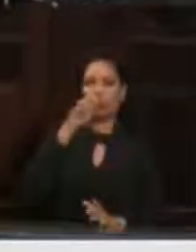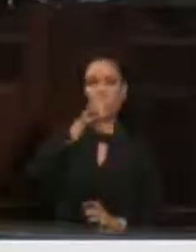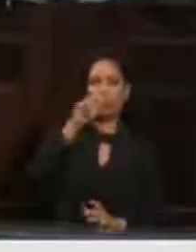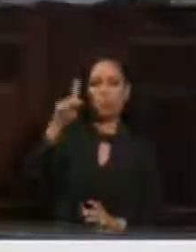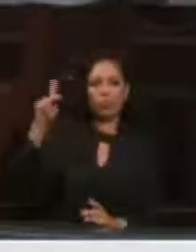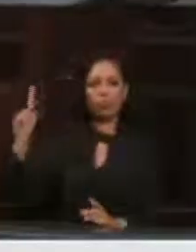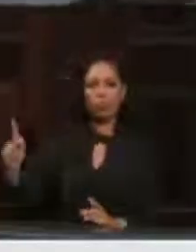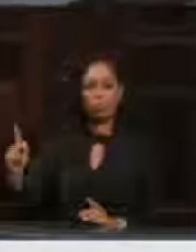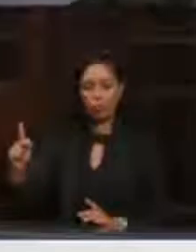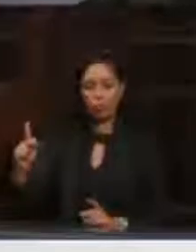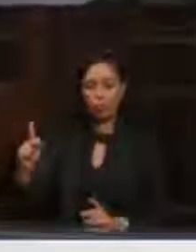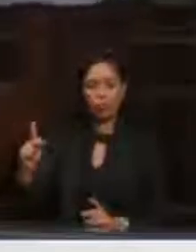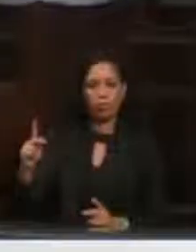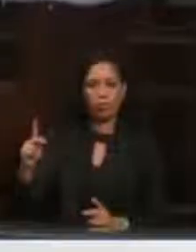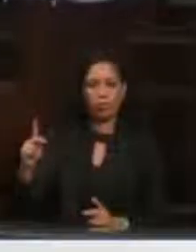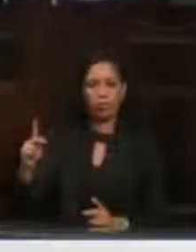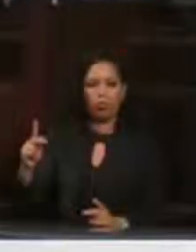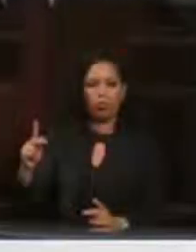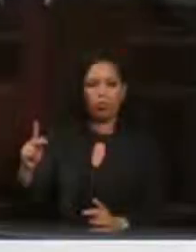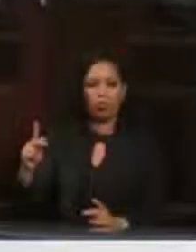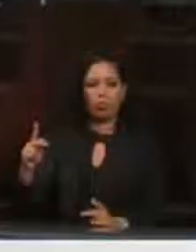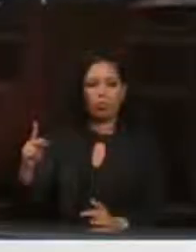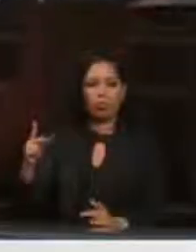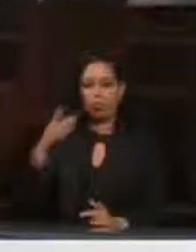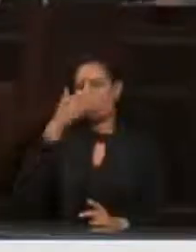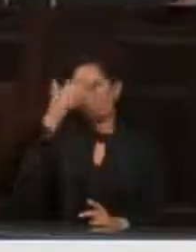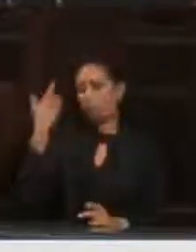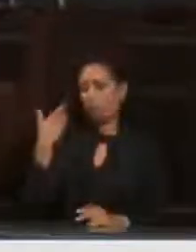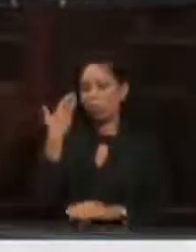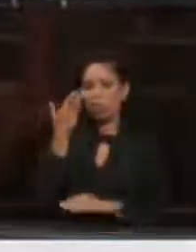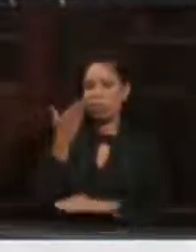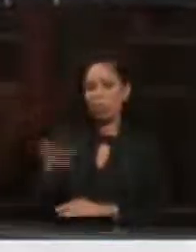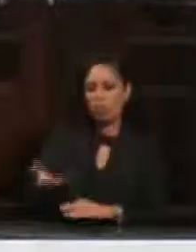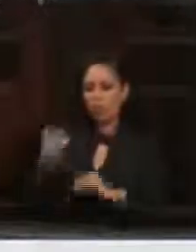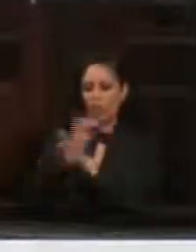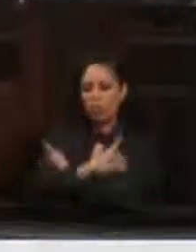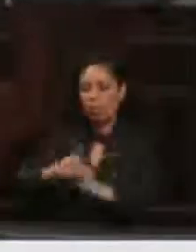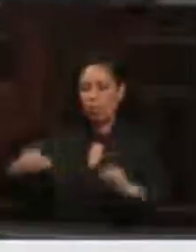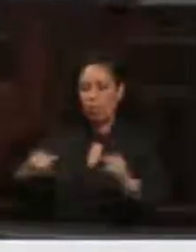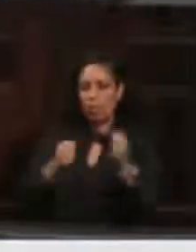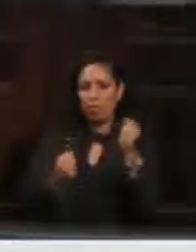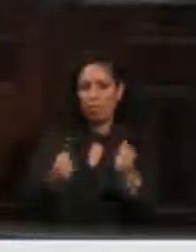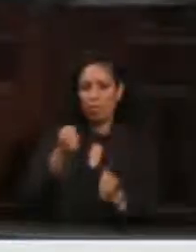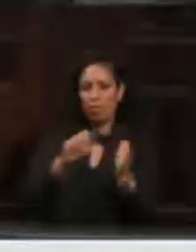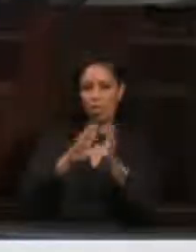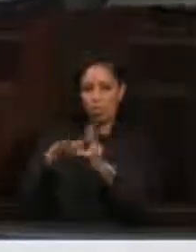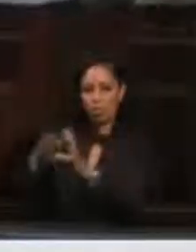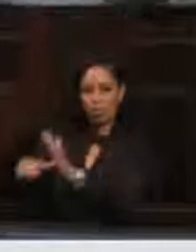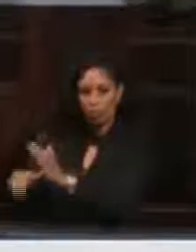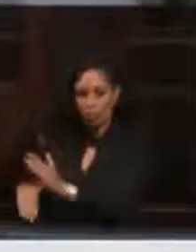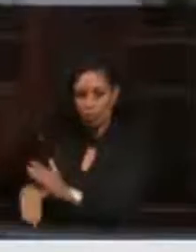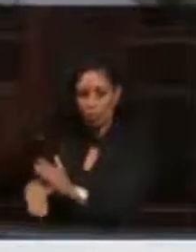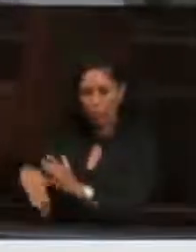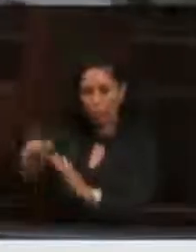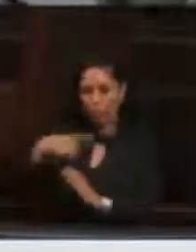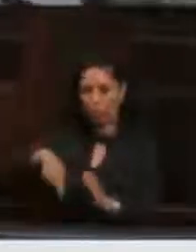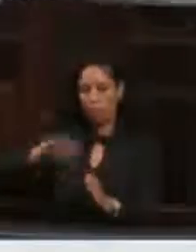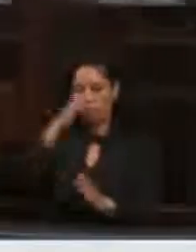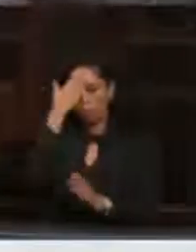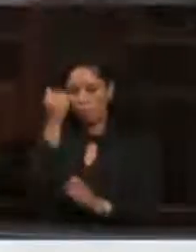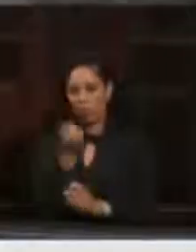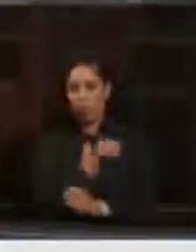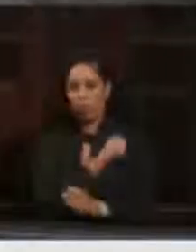um crime que as pessoas vão na delegacia e dão parte, que é o roubo de veículo, para a gente ter um pouco mais de exatidão nos números,